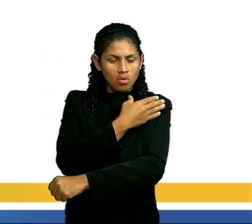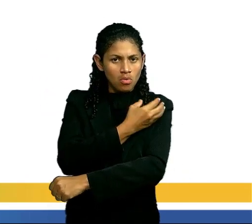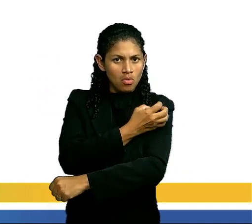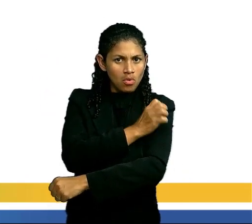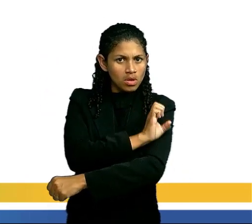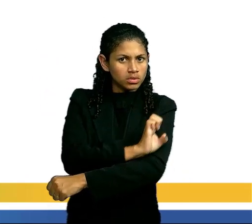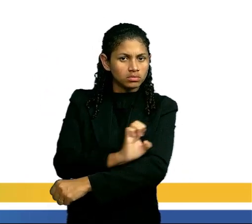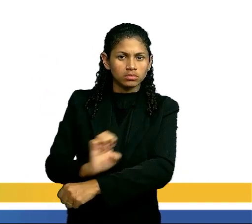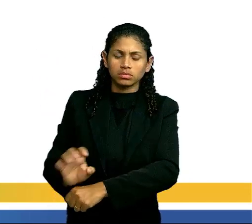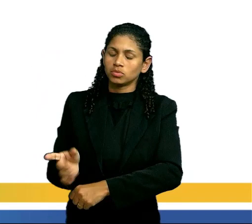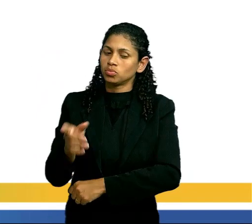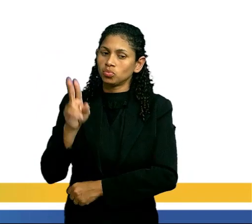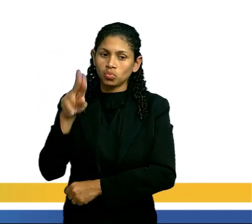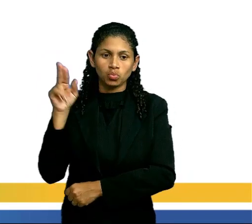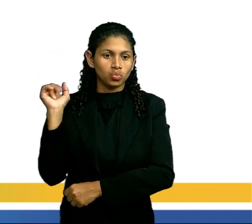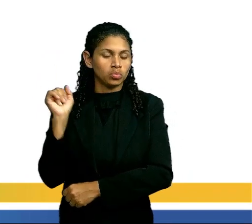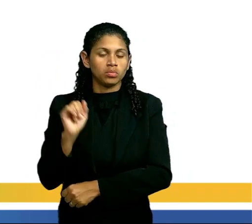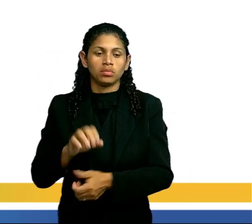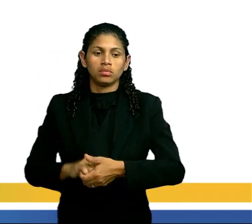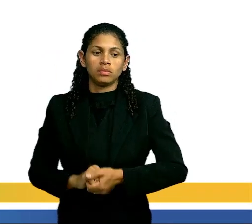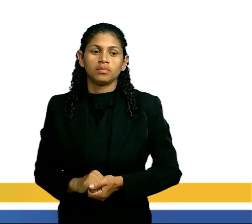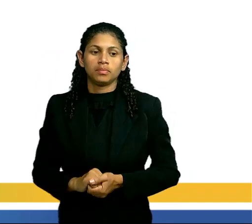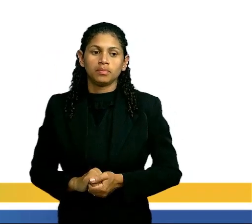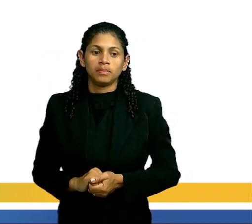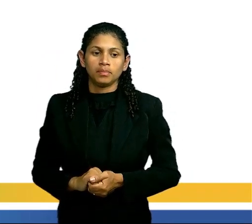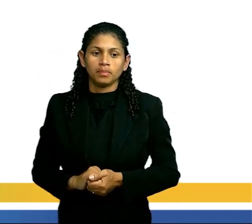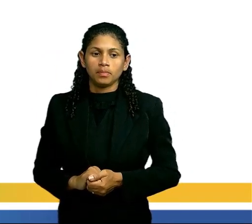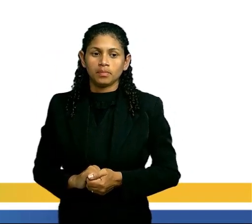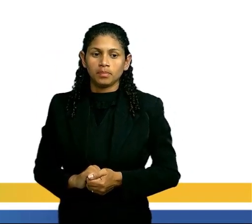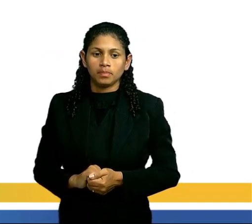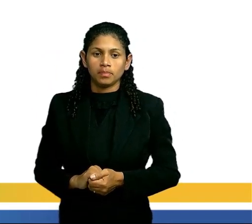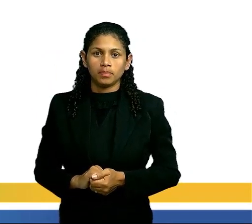poderia tê-los elogiado.